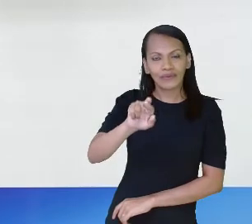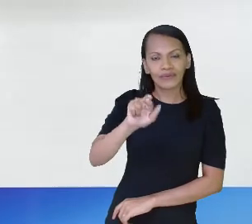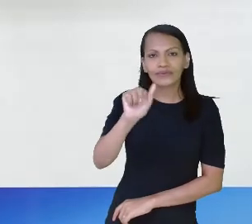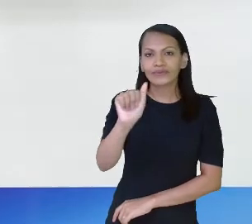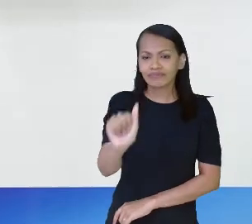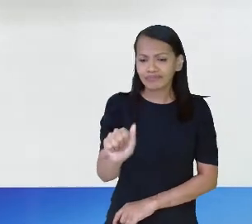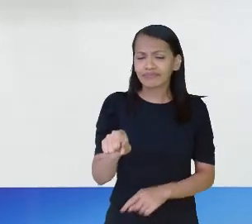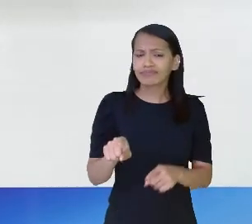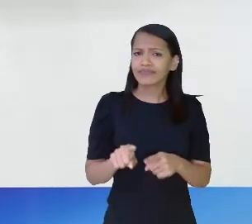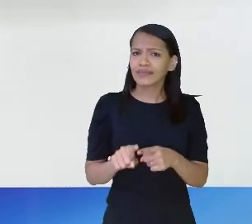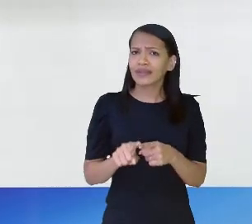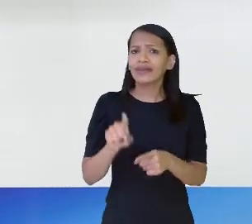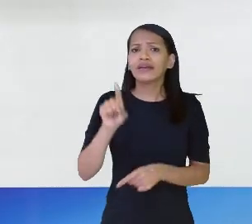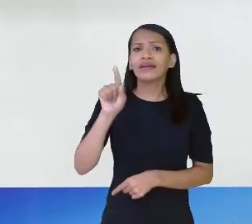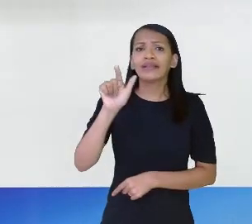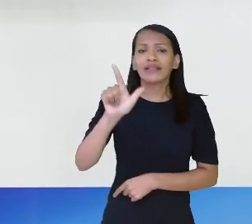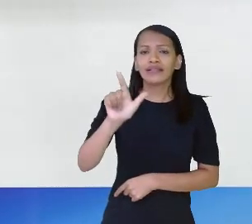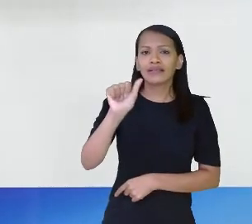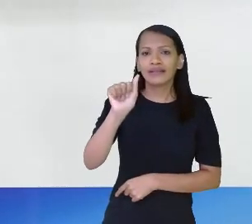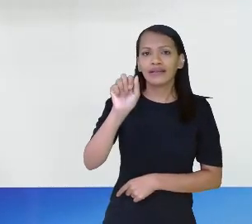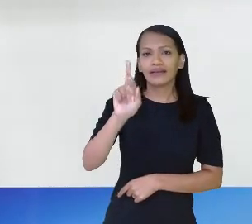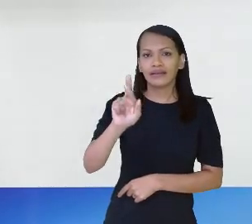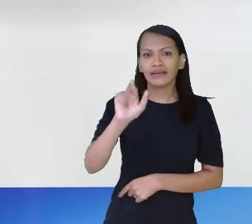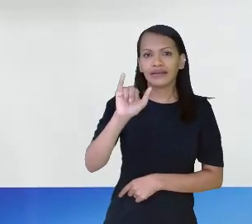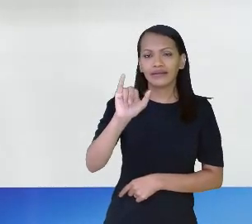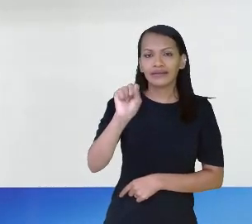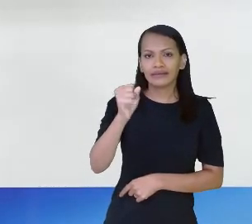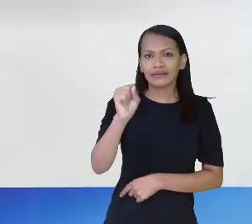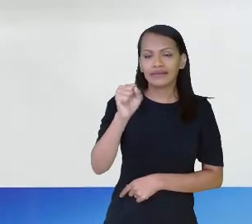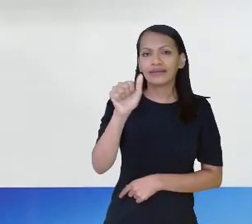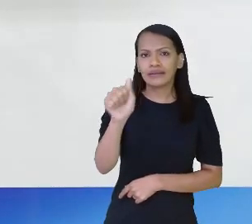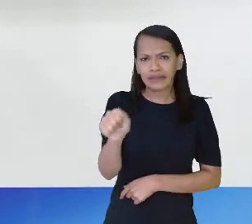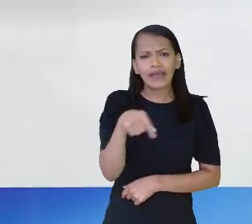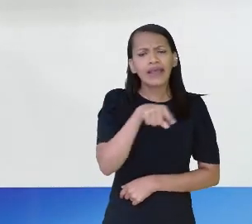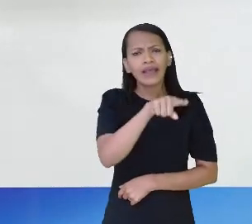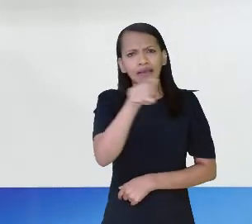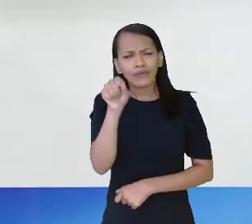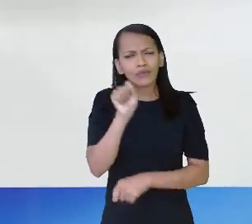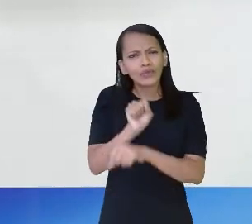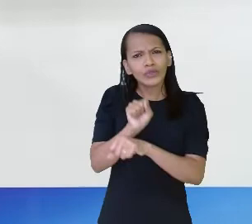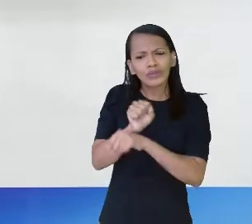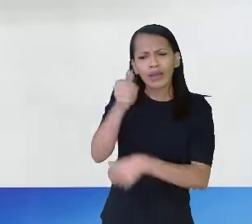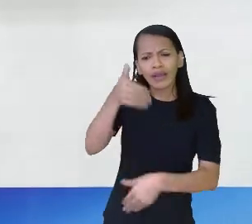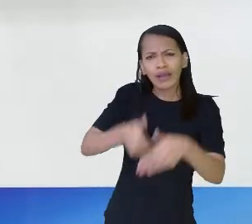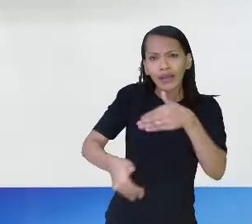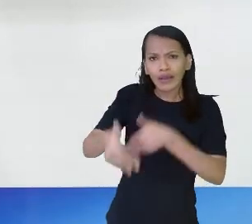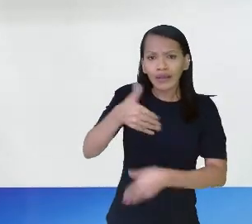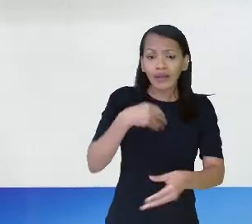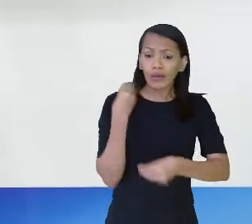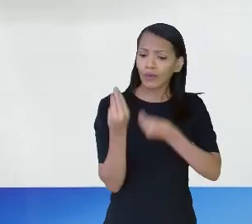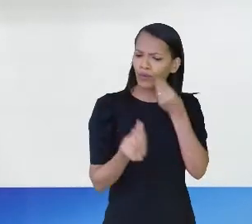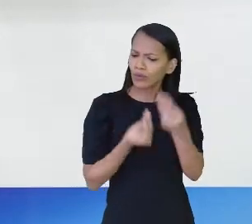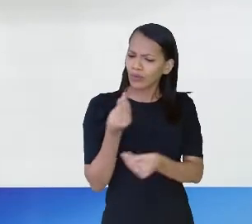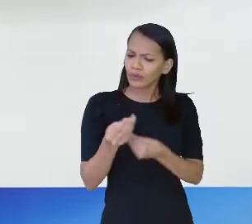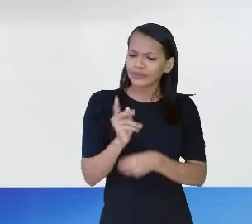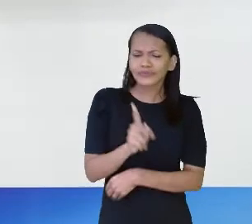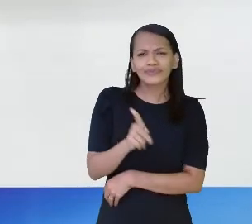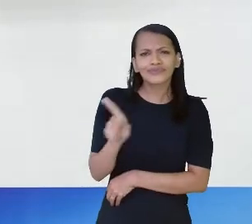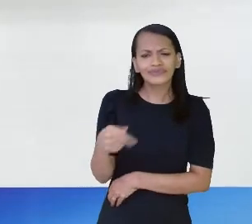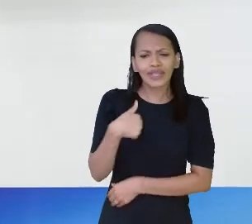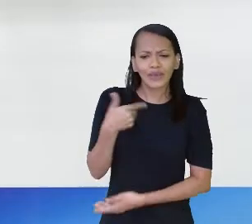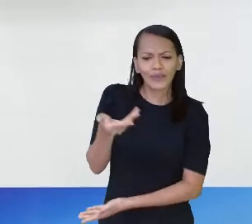aula. Sim, espero contar com a sua participação, mas como professora eu